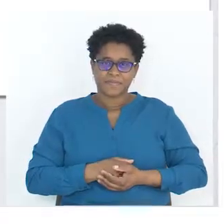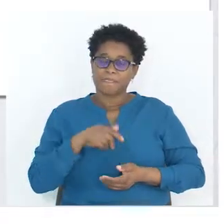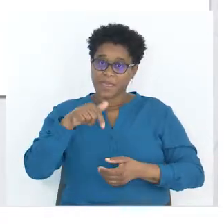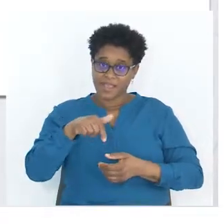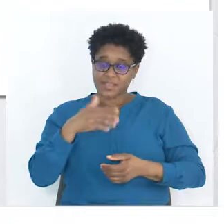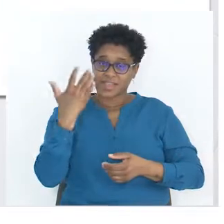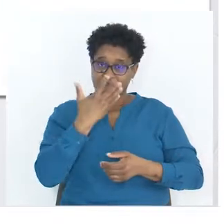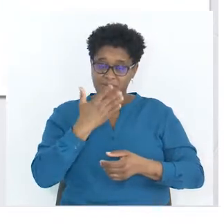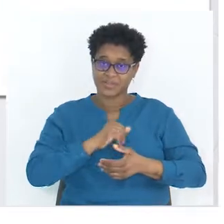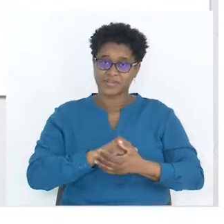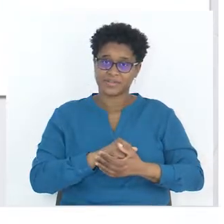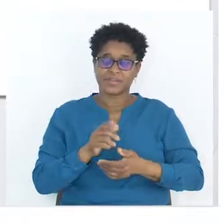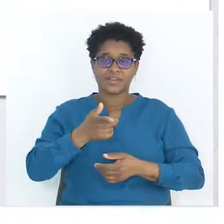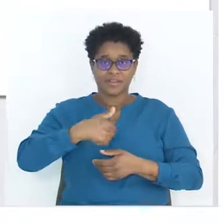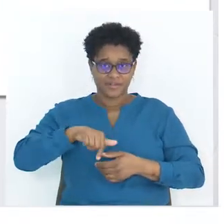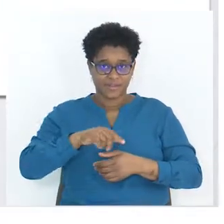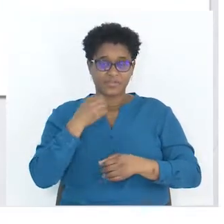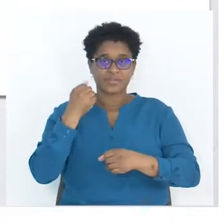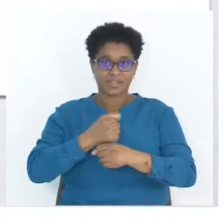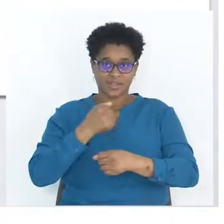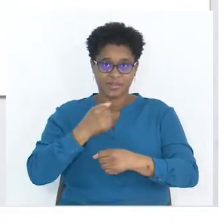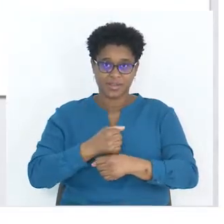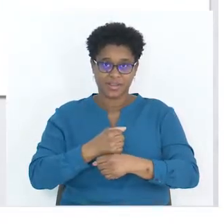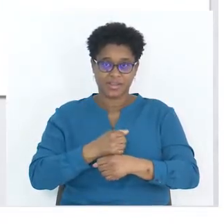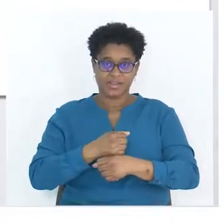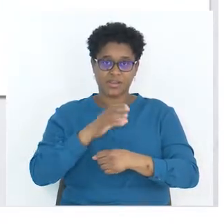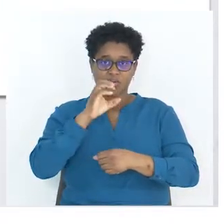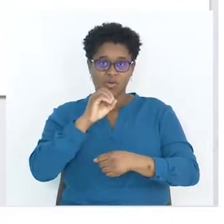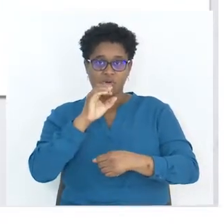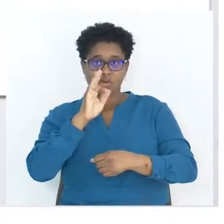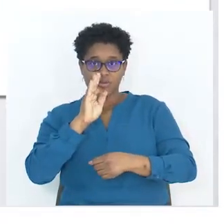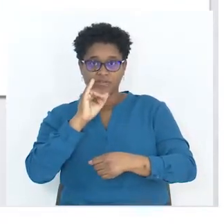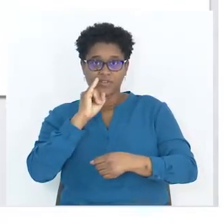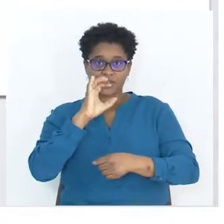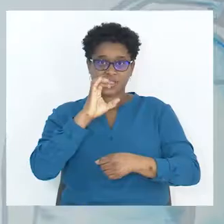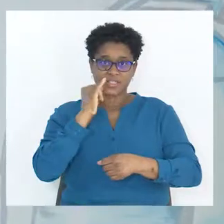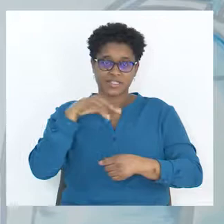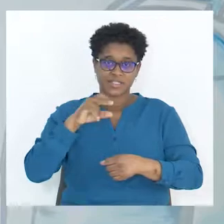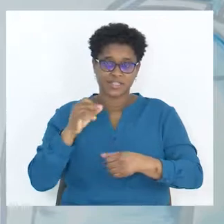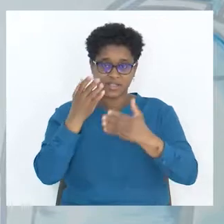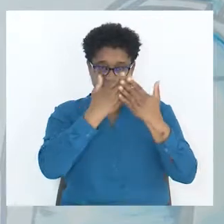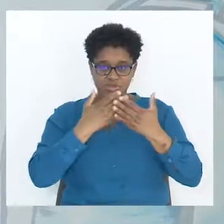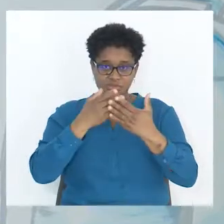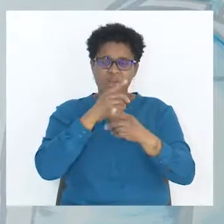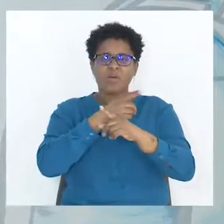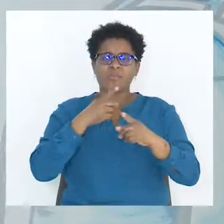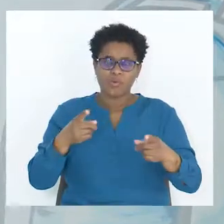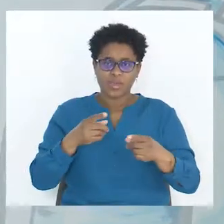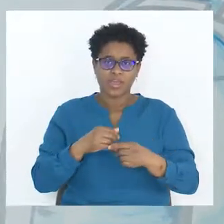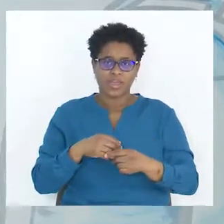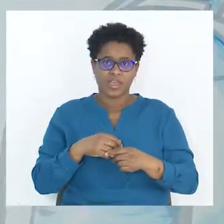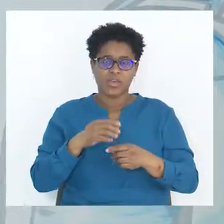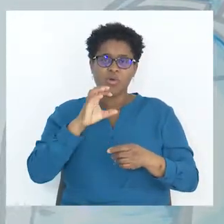Para esta aula, vamos trabalhar oficinas da escrita. Por que